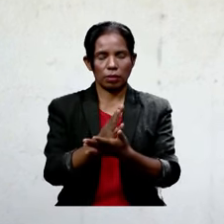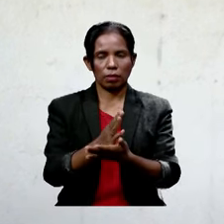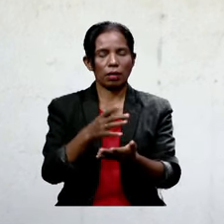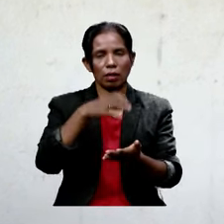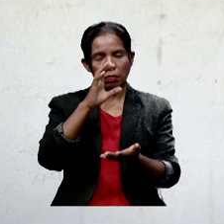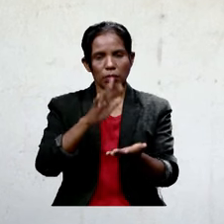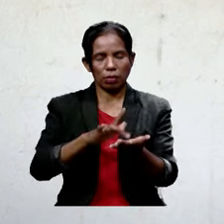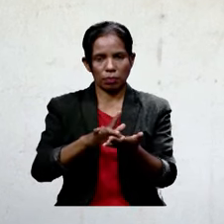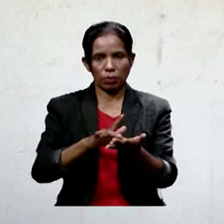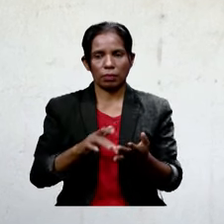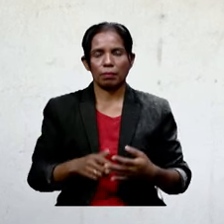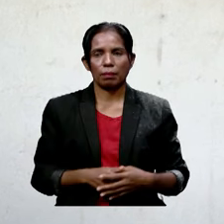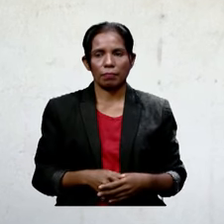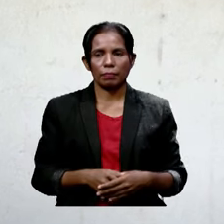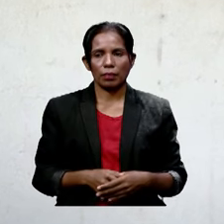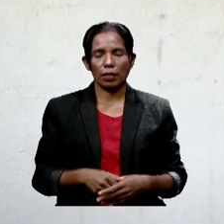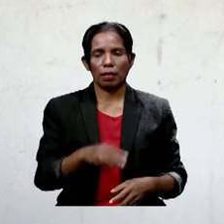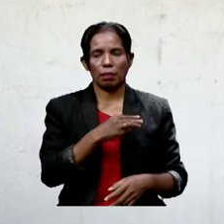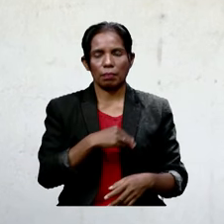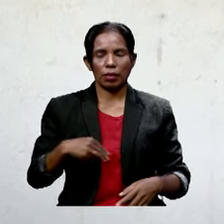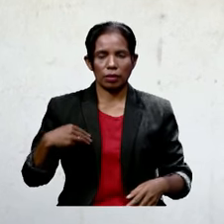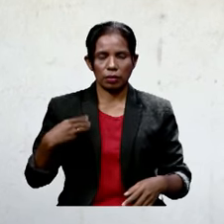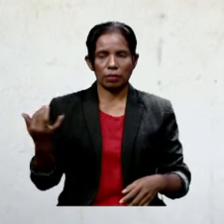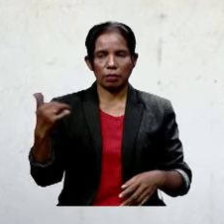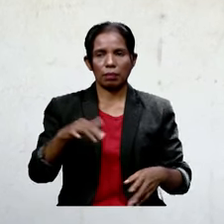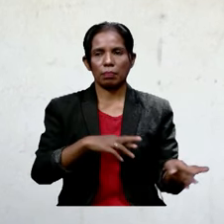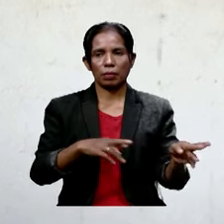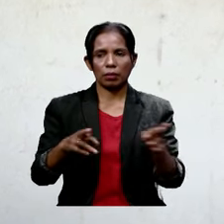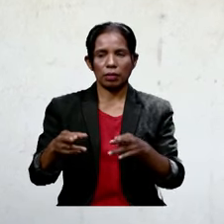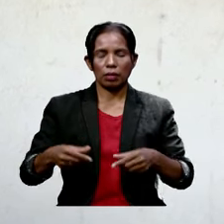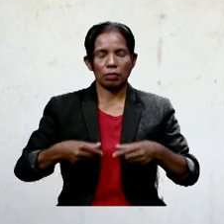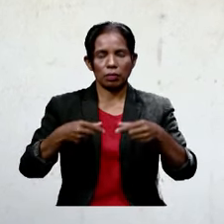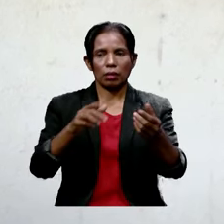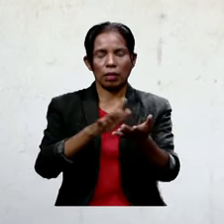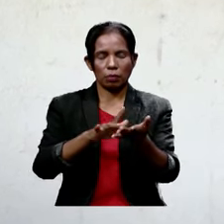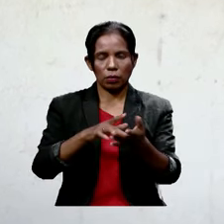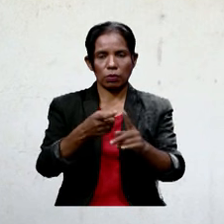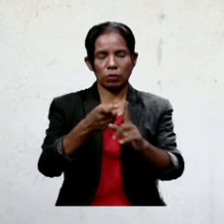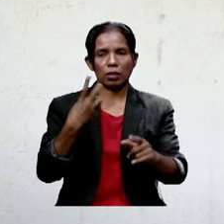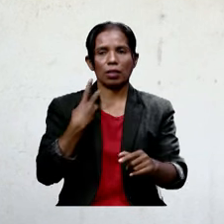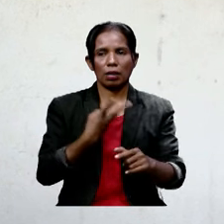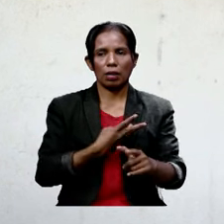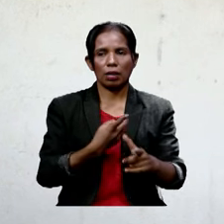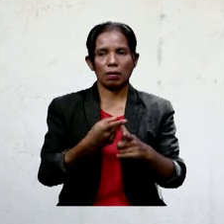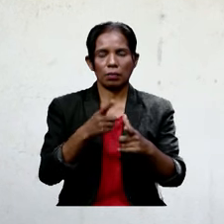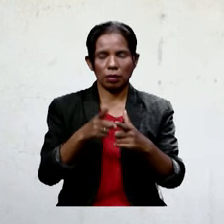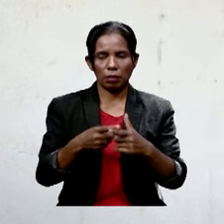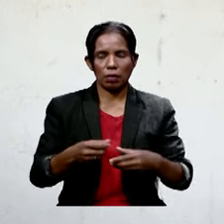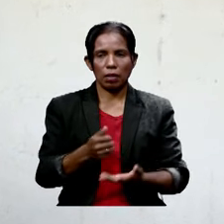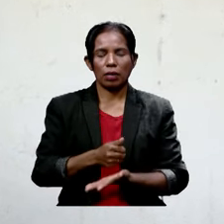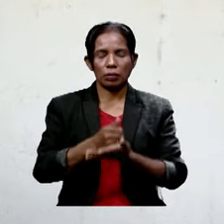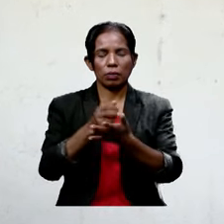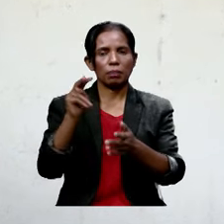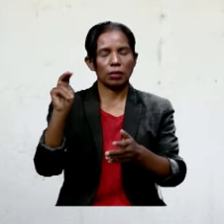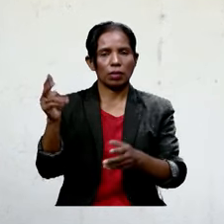então madre sira mamãe madre sira de pronto então me foi amor pelo seam e depois a minha hala tratamento bania